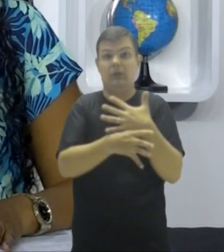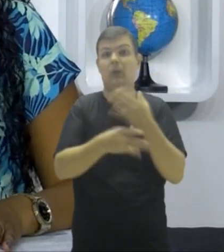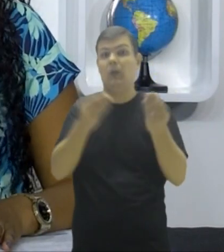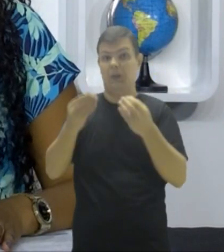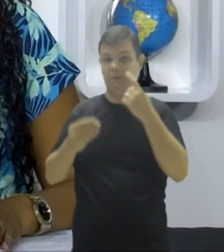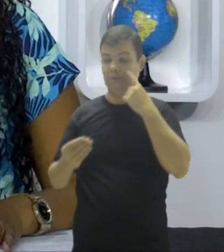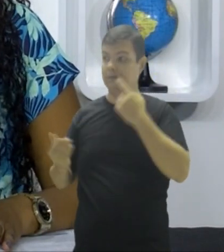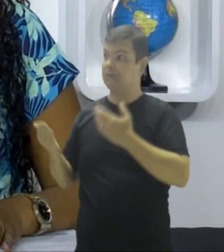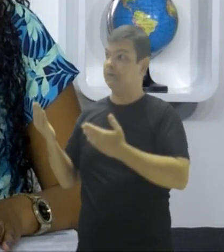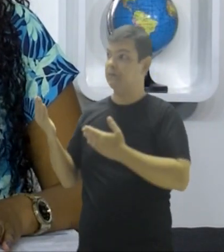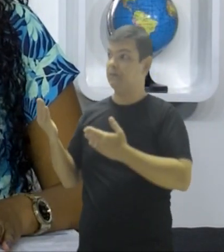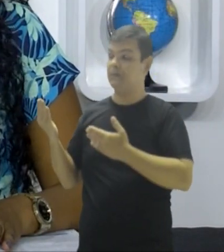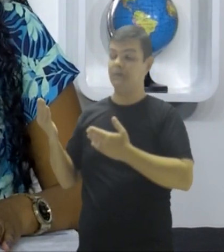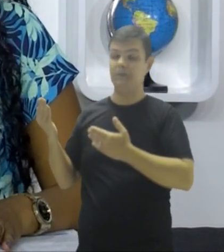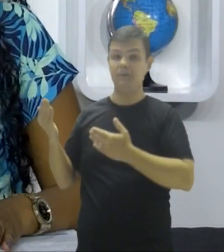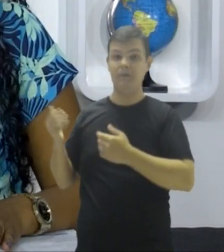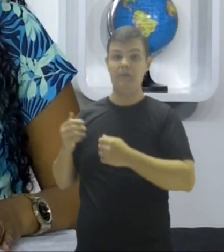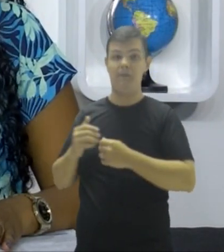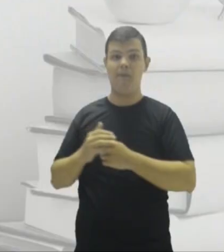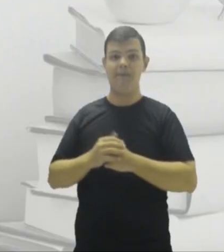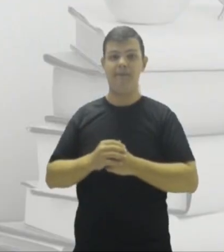cidades. Observem aí.